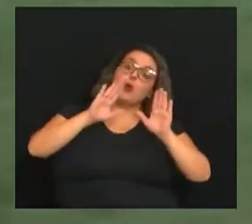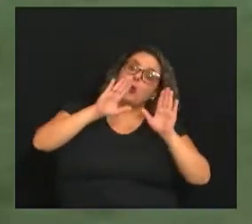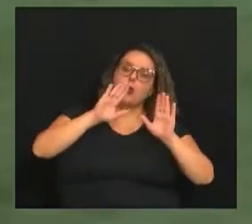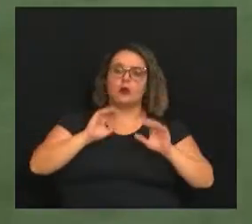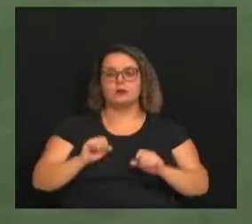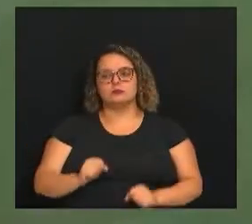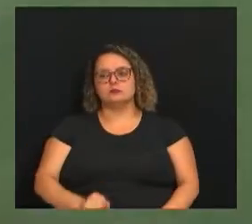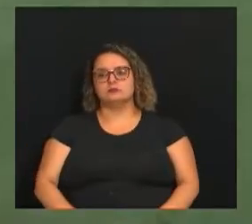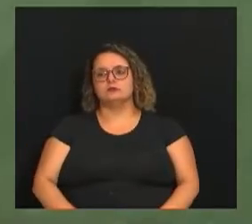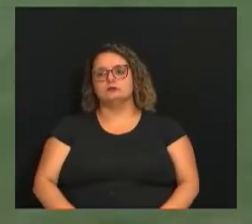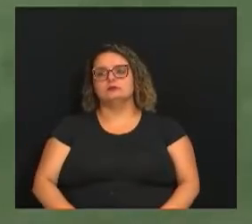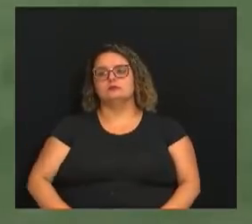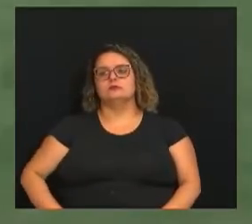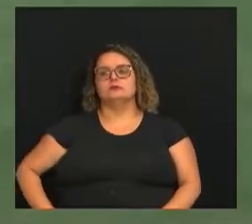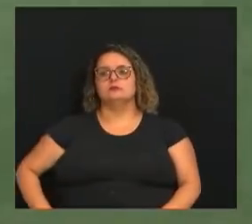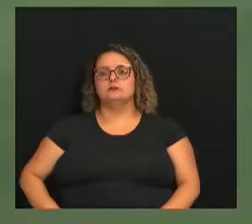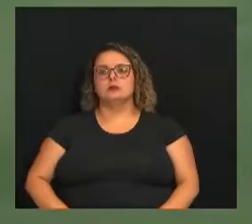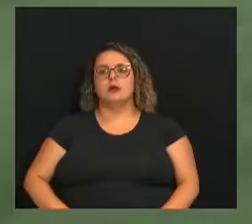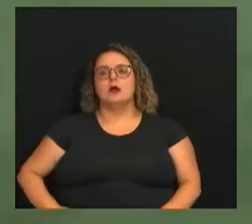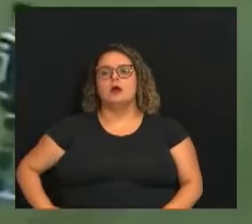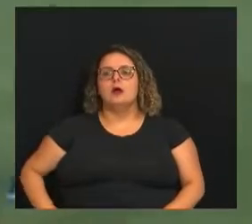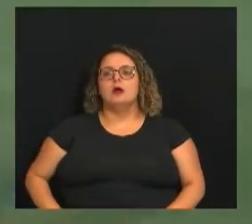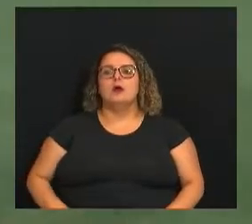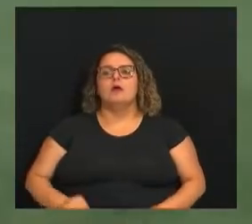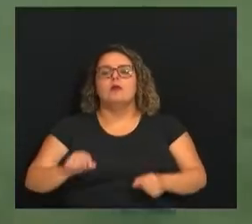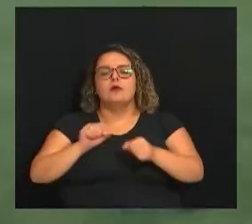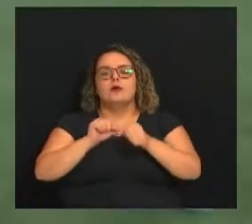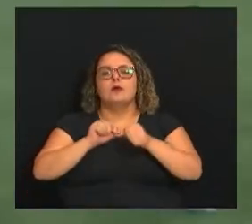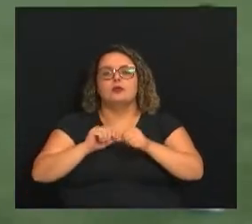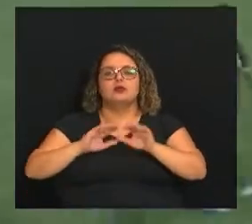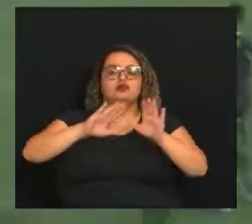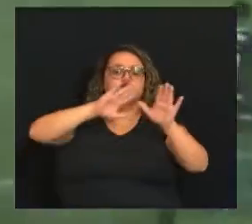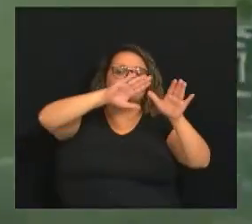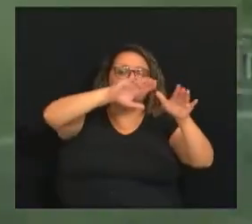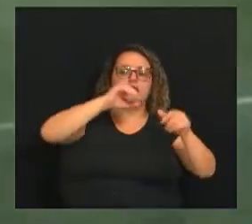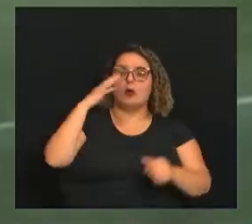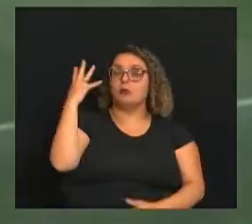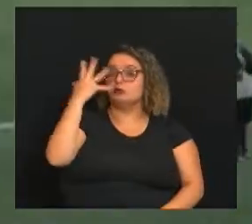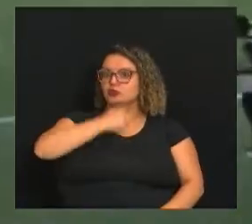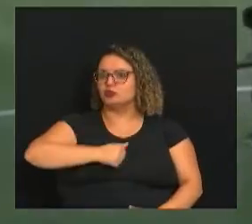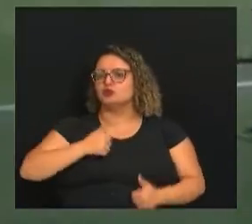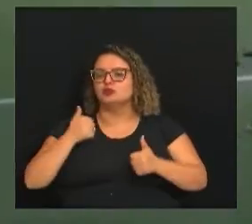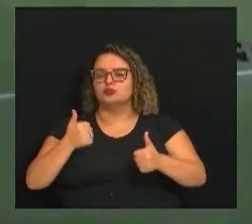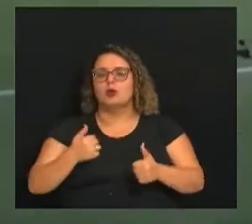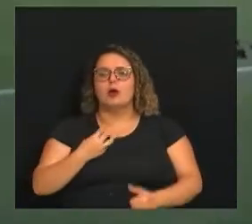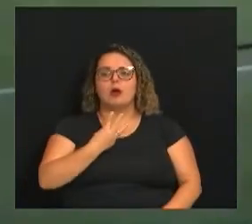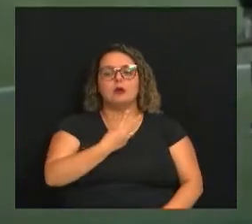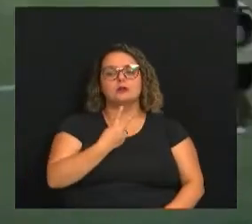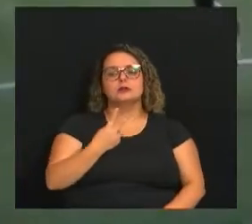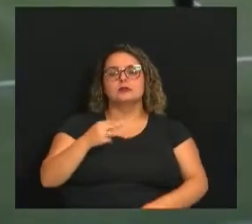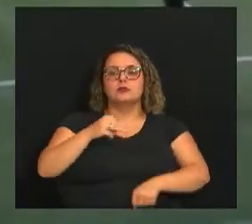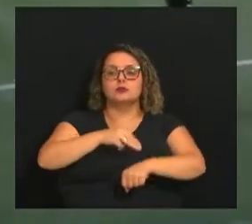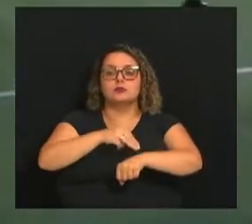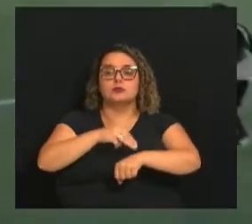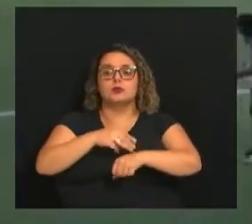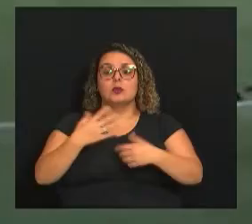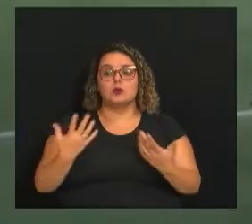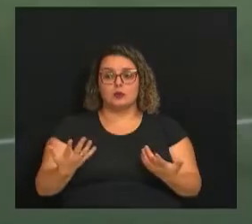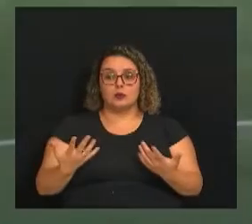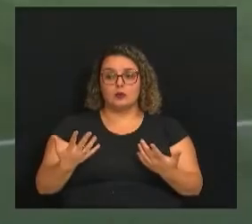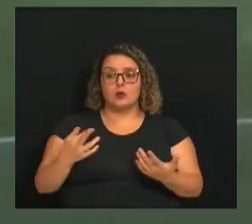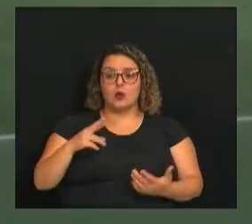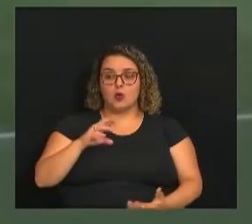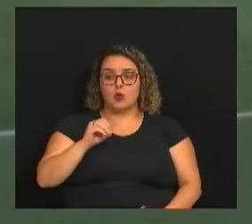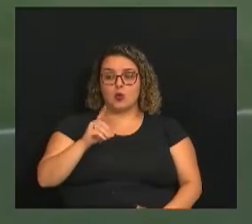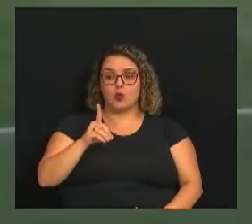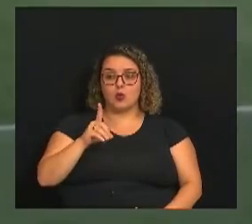Matheus Ludic obrigou o goleiro Everton a fazer bela defesa. Aos 32 minutos, Rodrigo Andrade